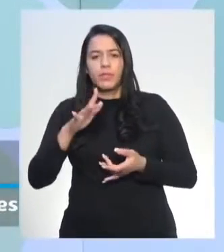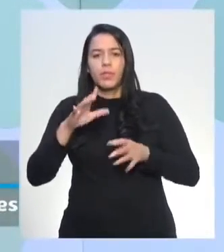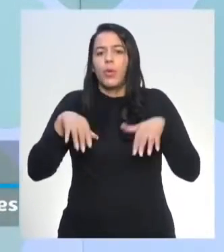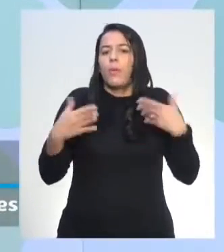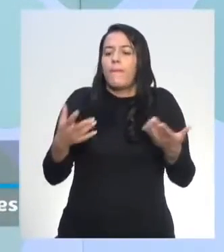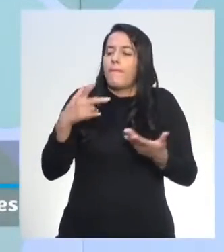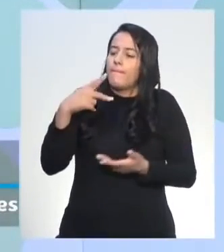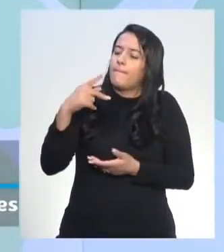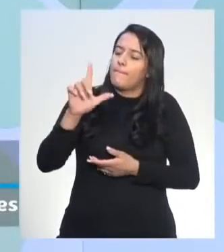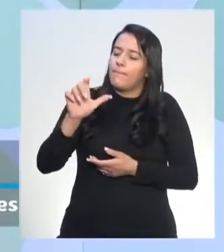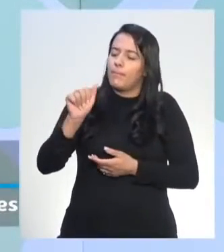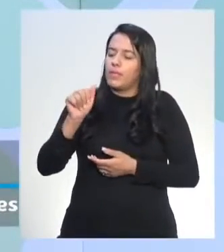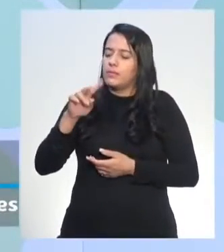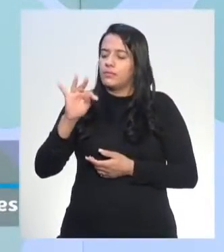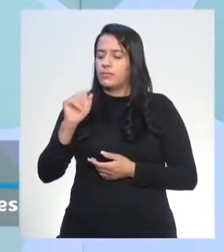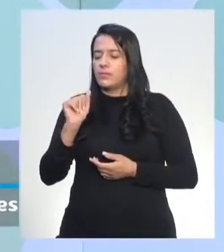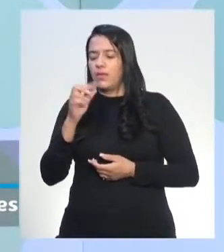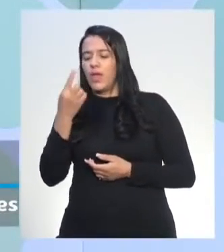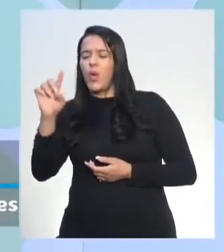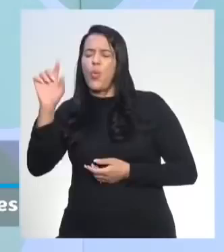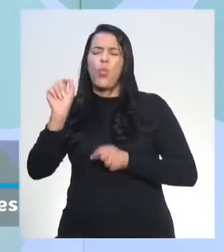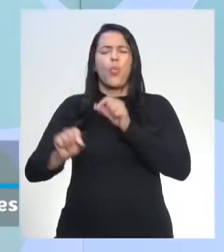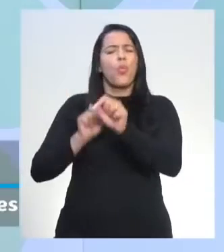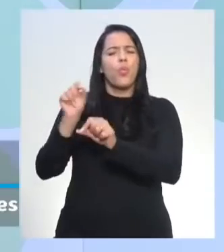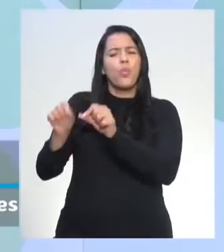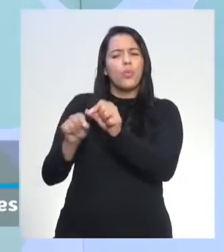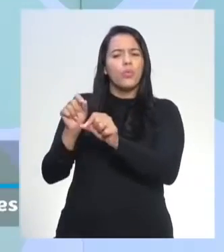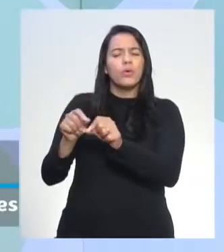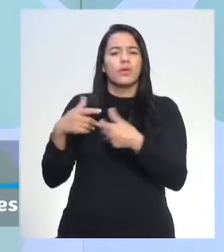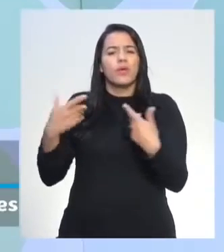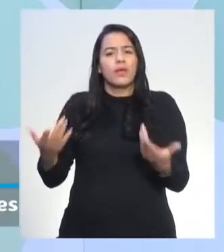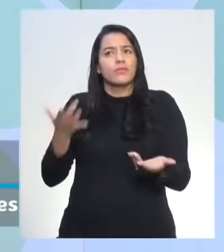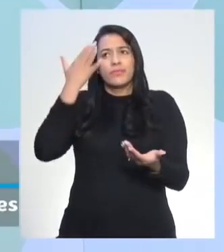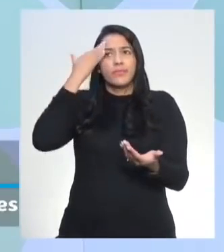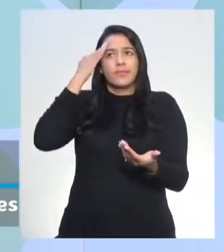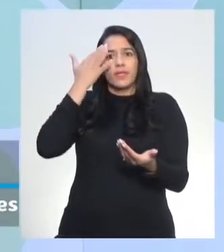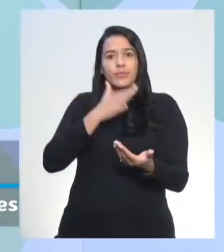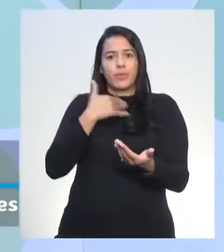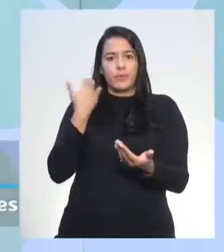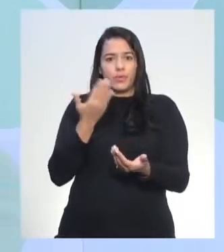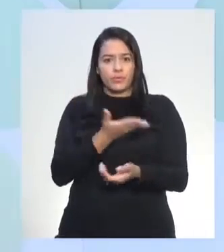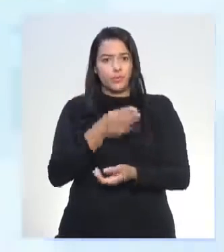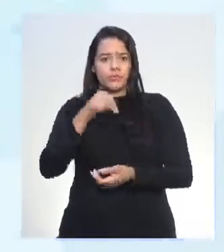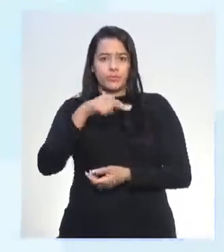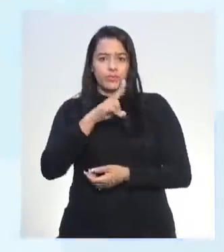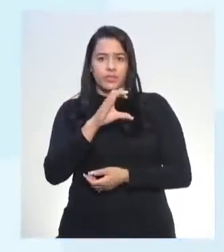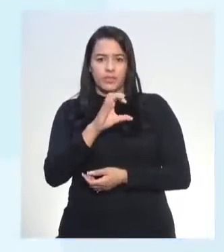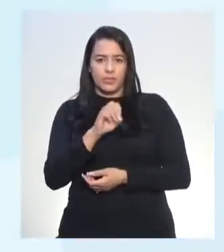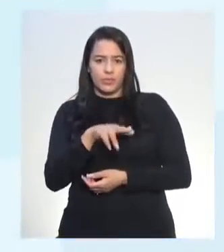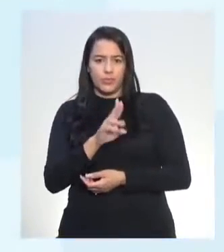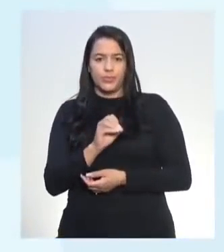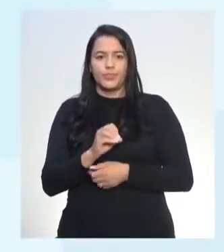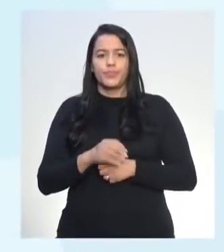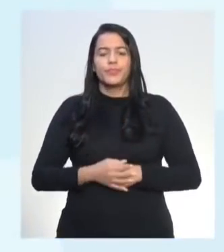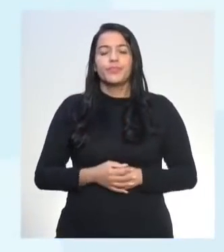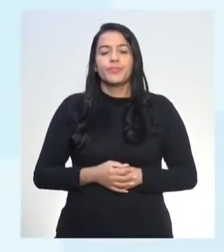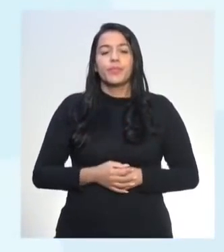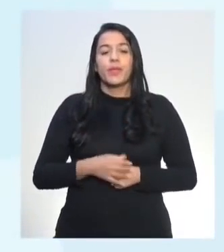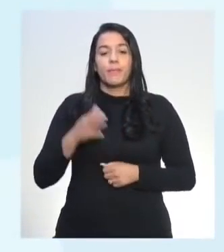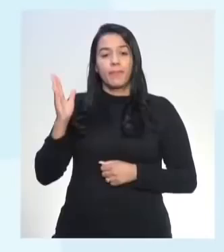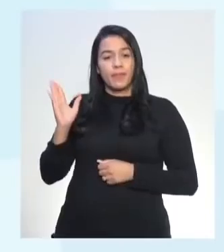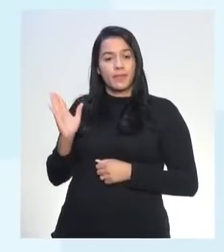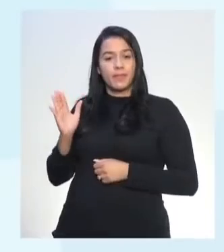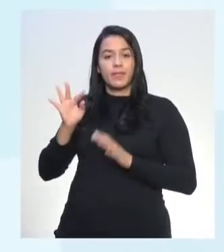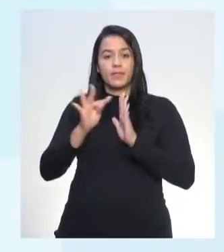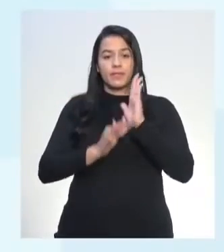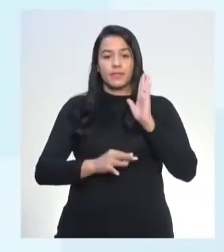esse panteão, fica difícil entender sobre a morte de Quino. Já o segundo, olha lá. Adeus a Quino,